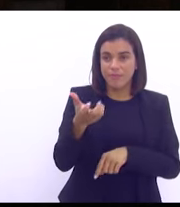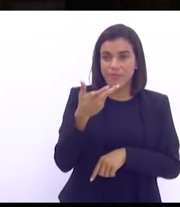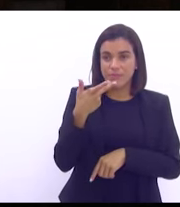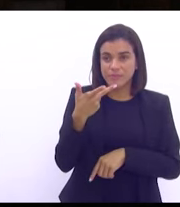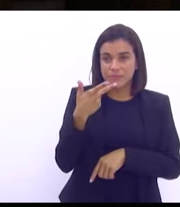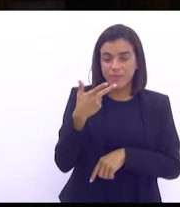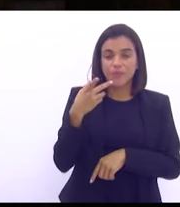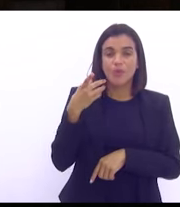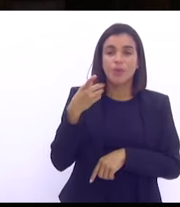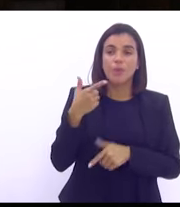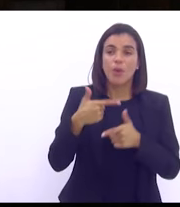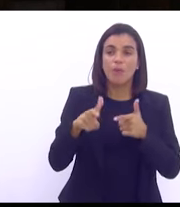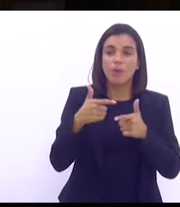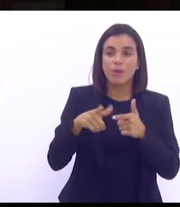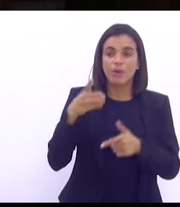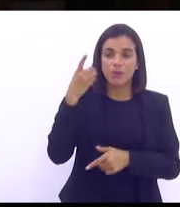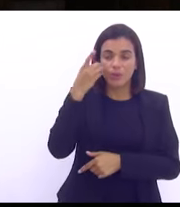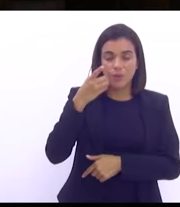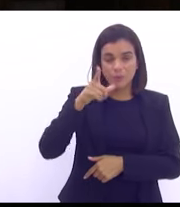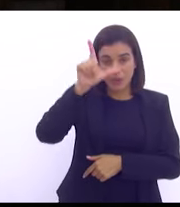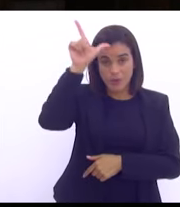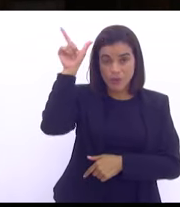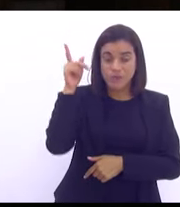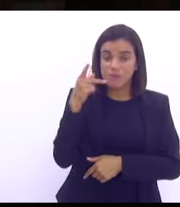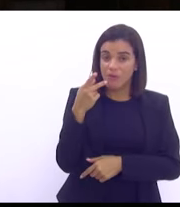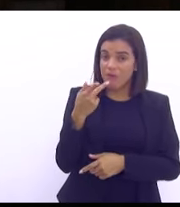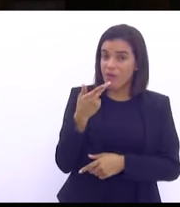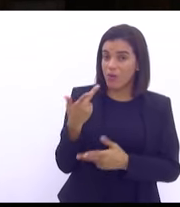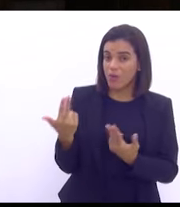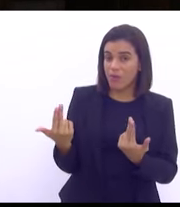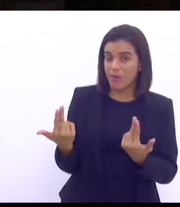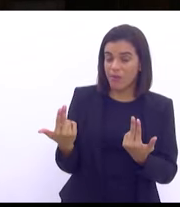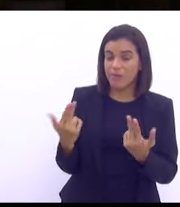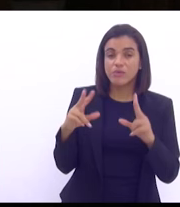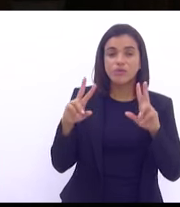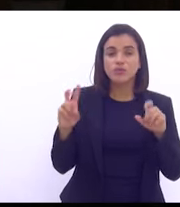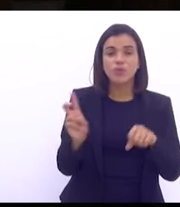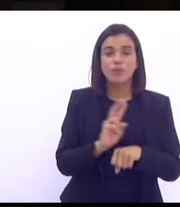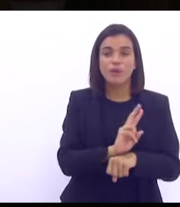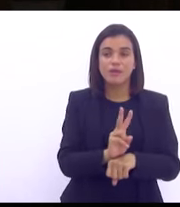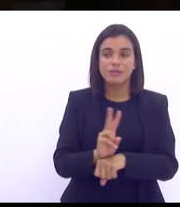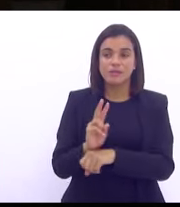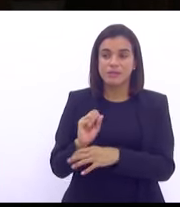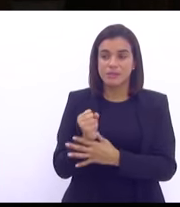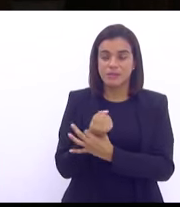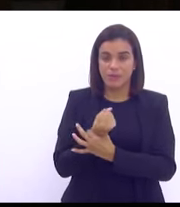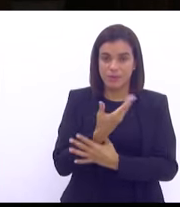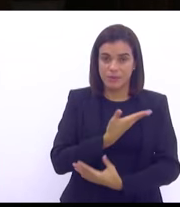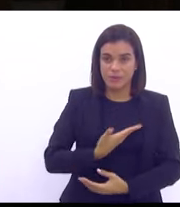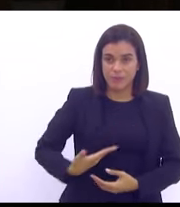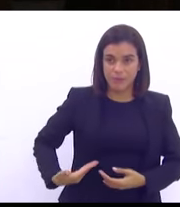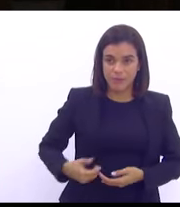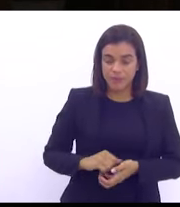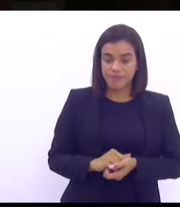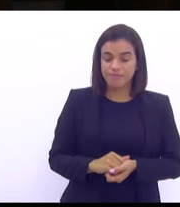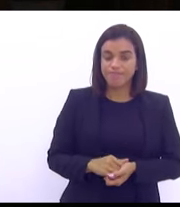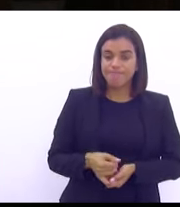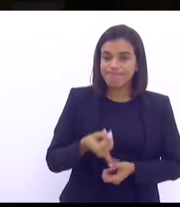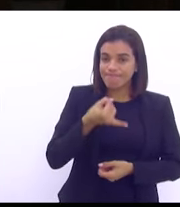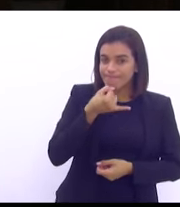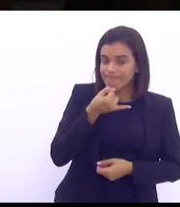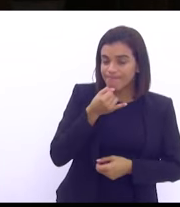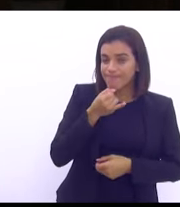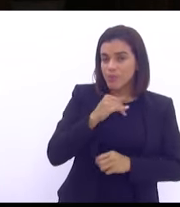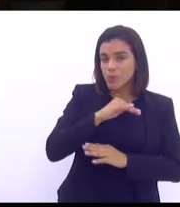que o Luiz Paulo, deputado Luiz Paulo, falou também, a questão da segurança pública. É lamentável tudo que